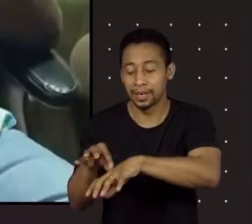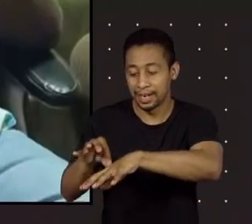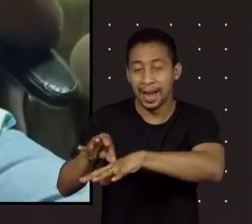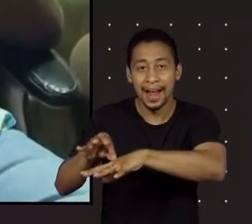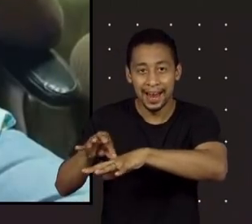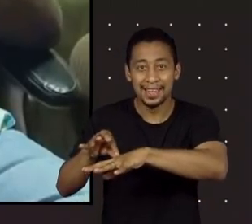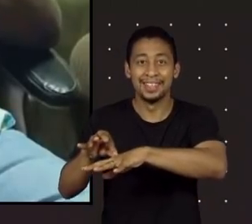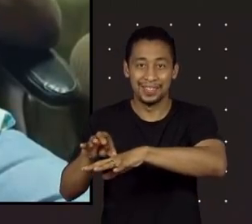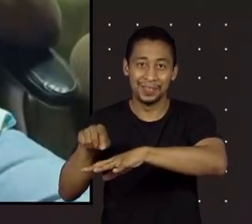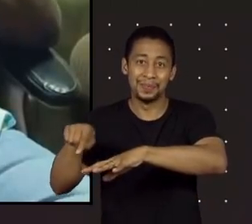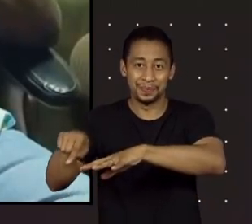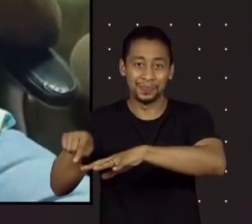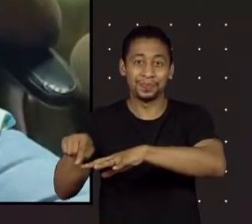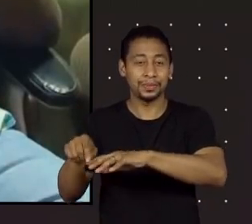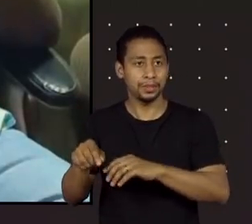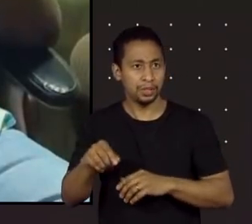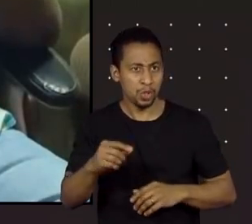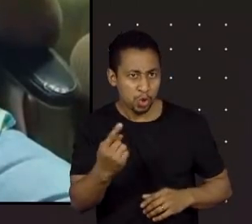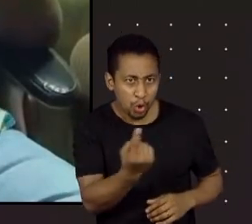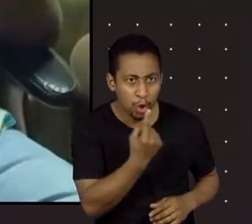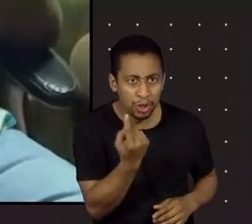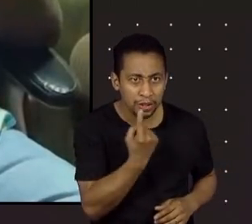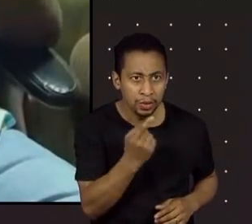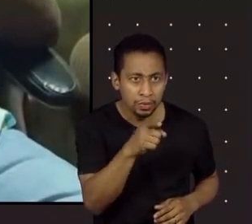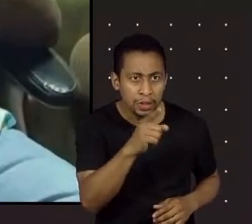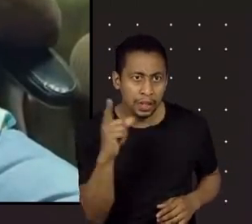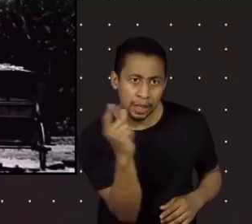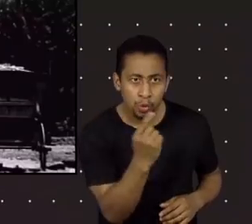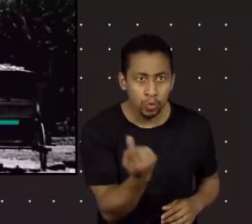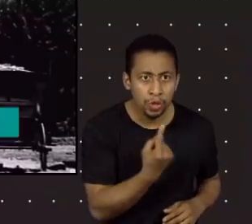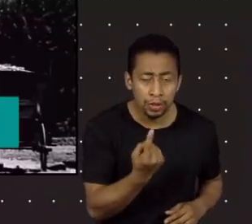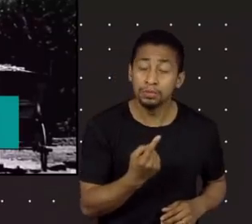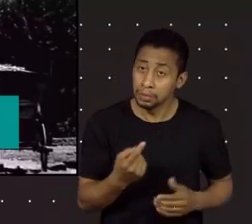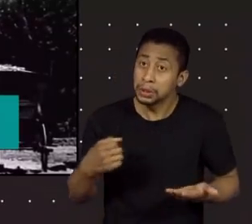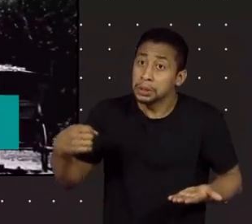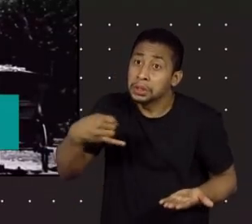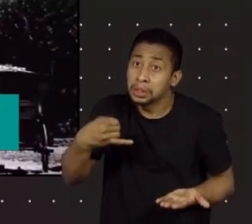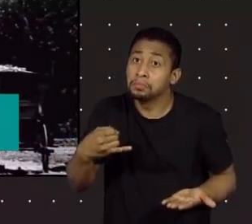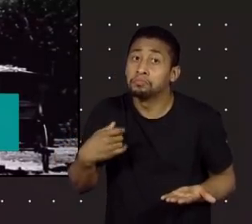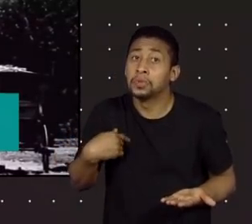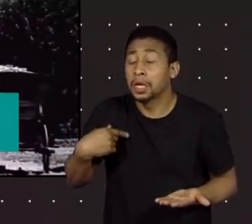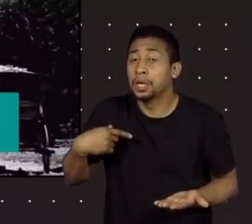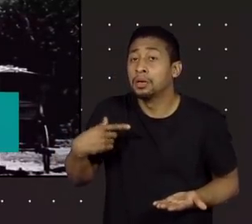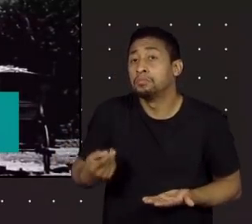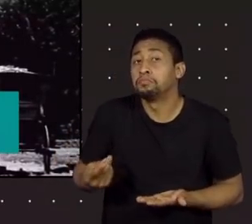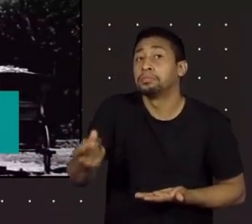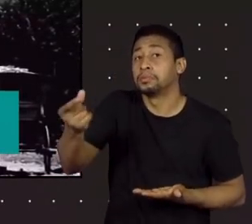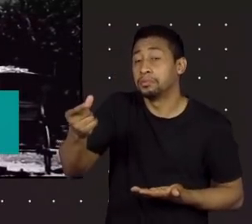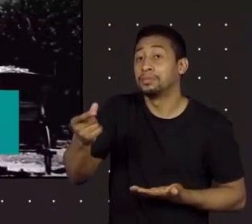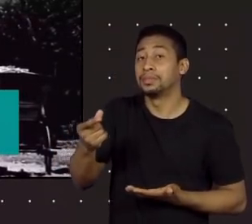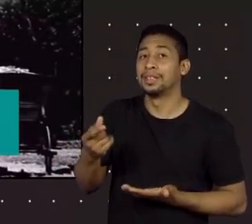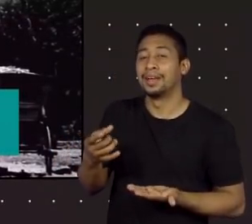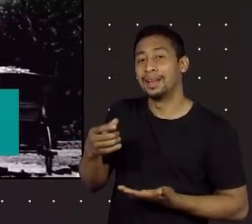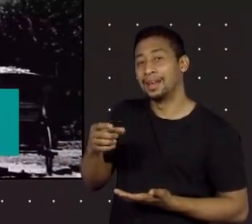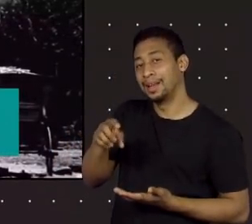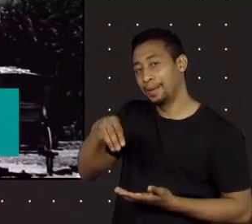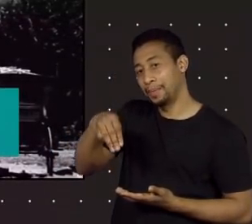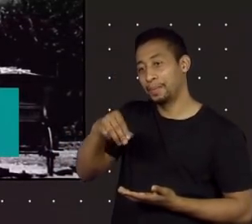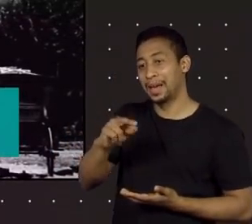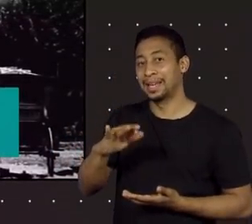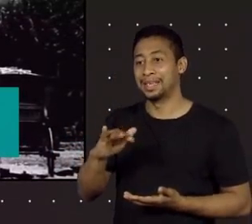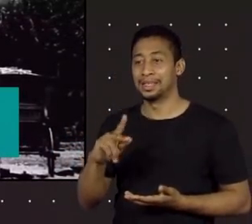para sair pelo mundo. Sozinho? Sozinho, para Marília. Aí, em Marília, eu fazia aqueles servicinhos, né, que toda